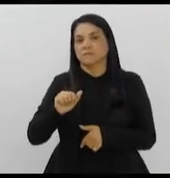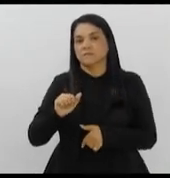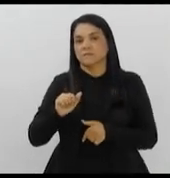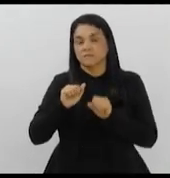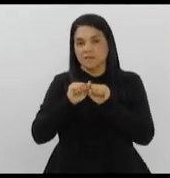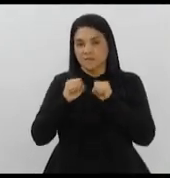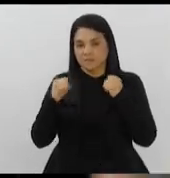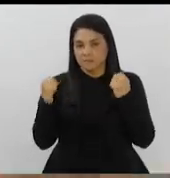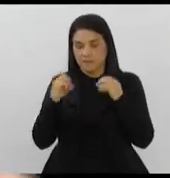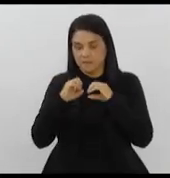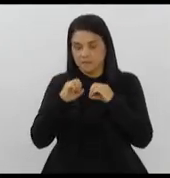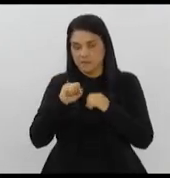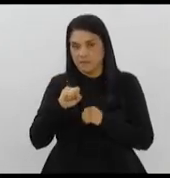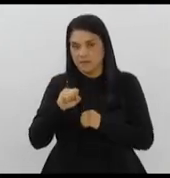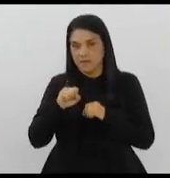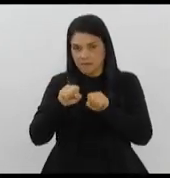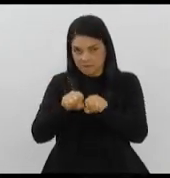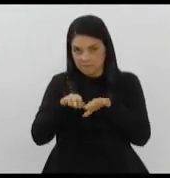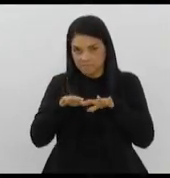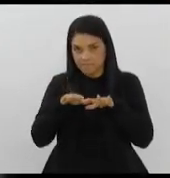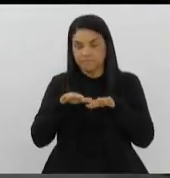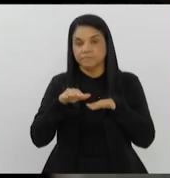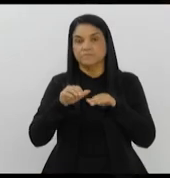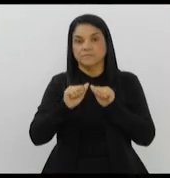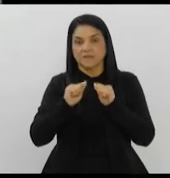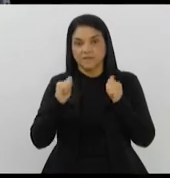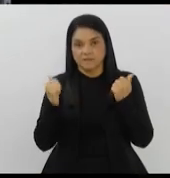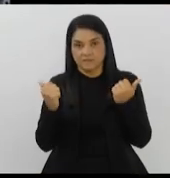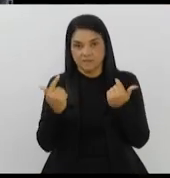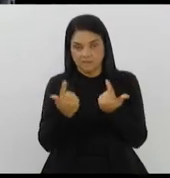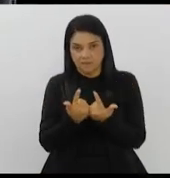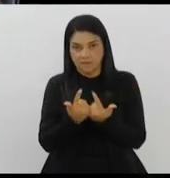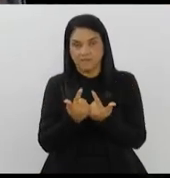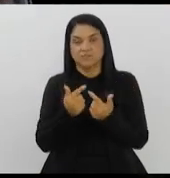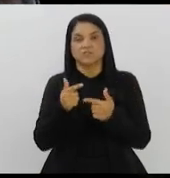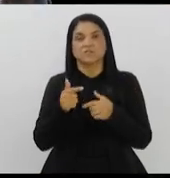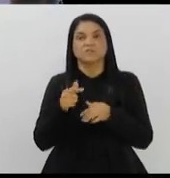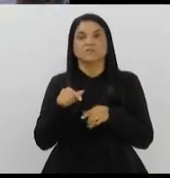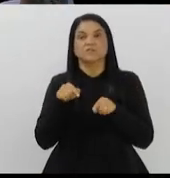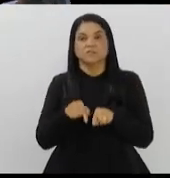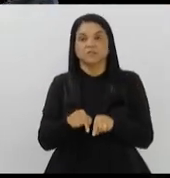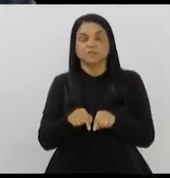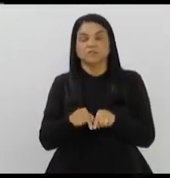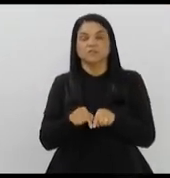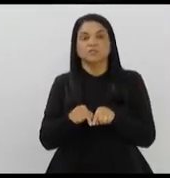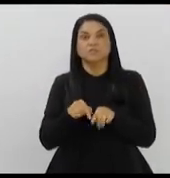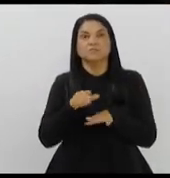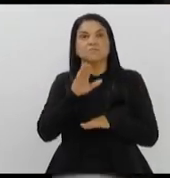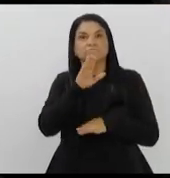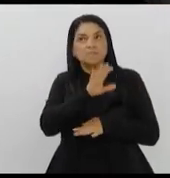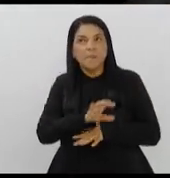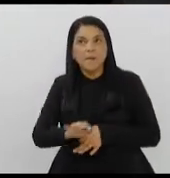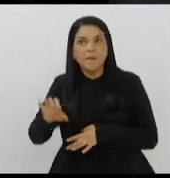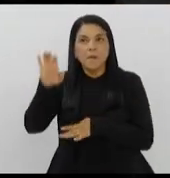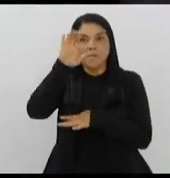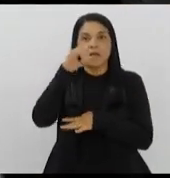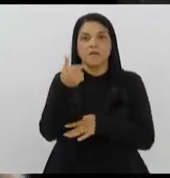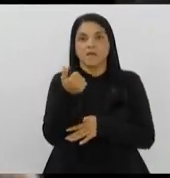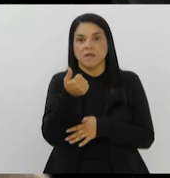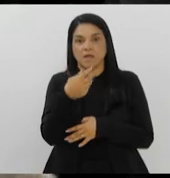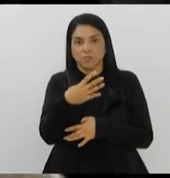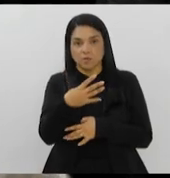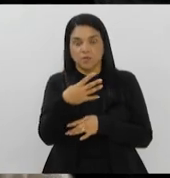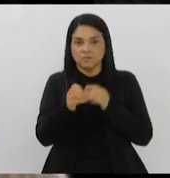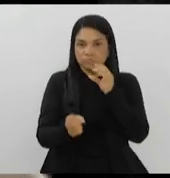uma necessidade, pelo que dispõe a Constituição, de que pelo menos 14 Assembleias no Brasil sejam signatárias